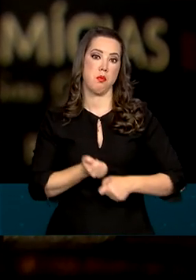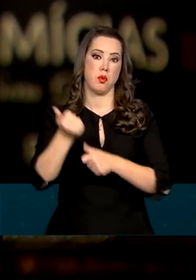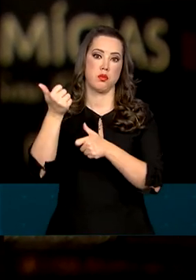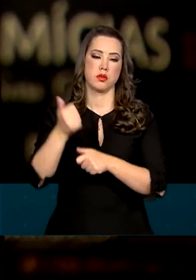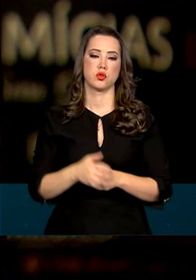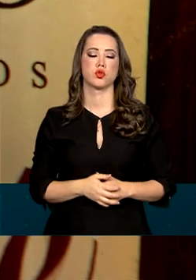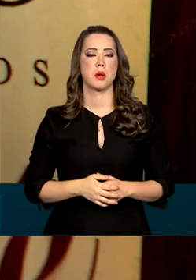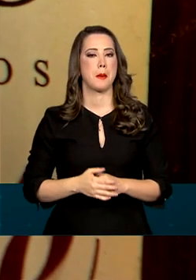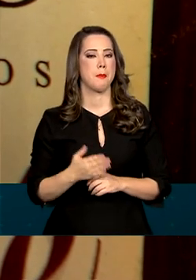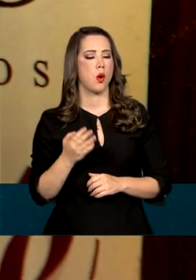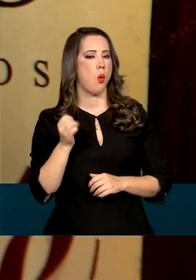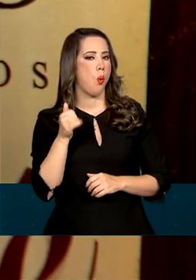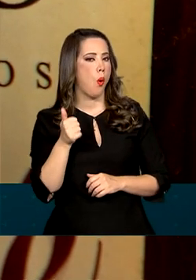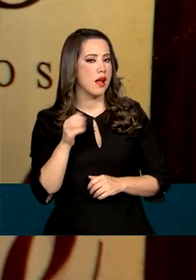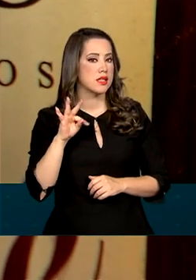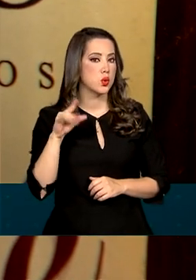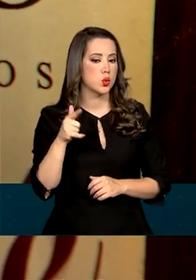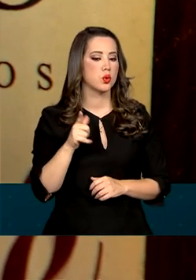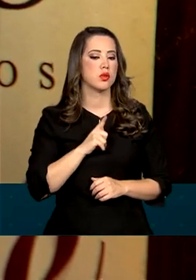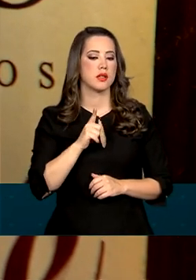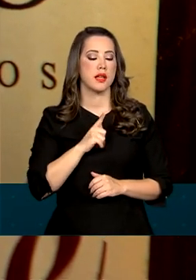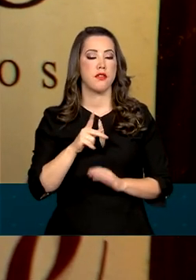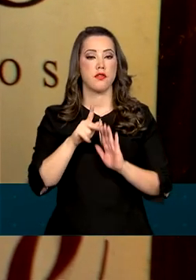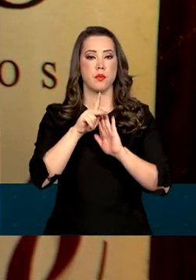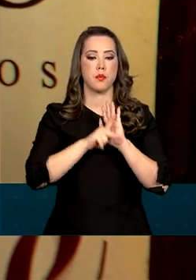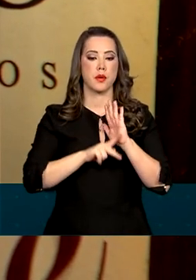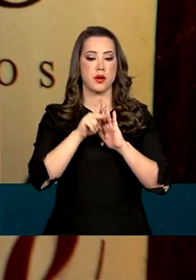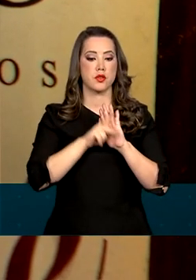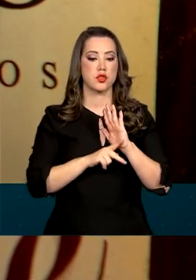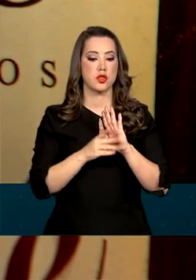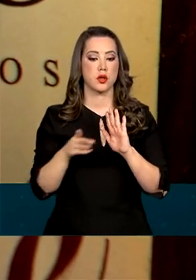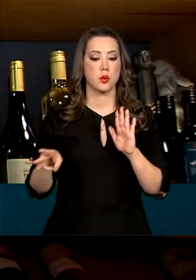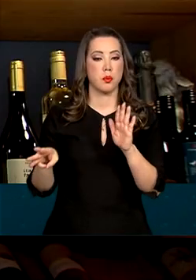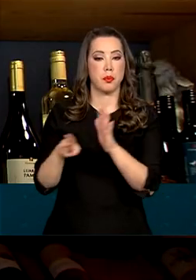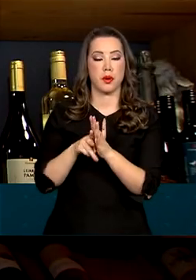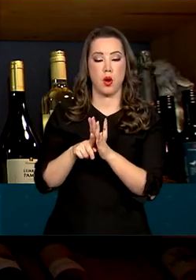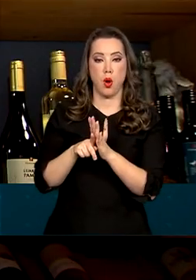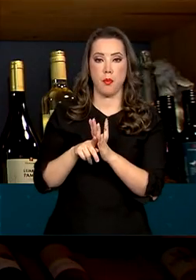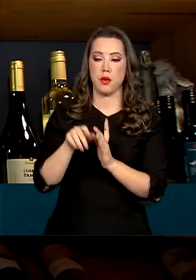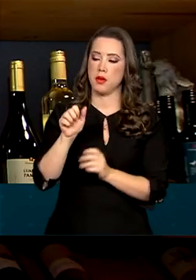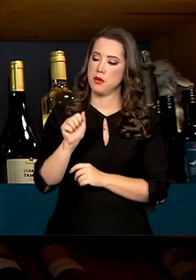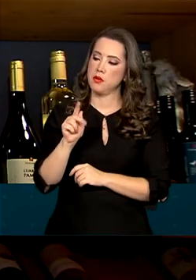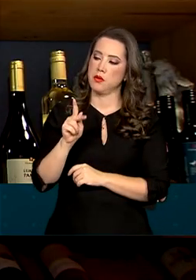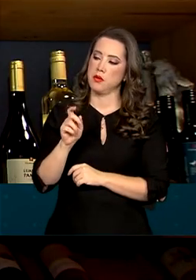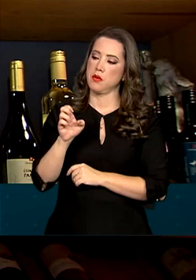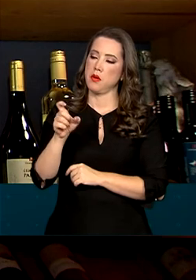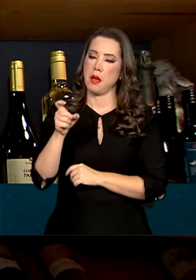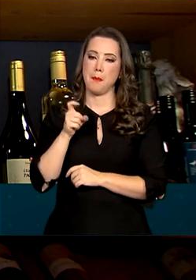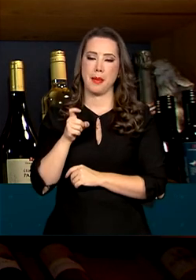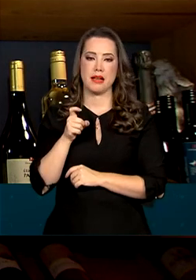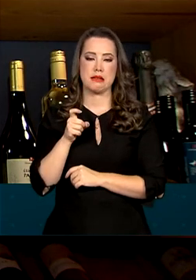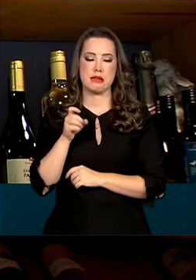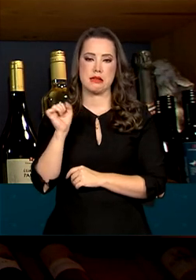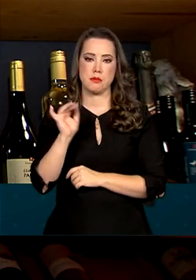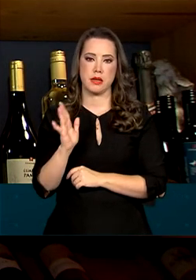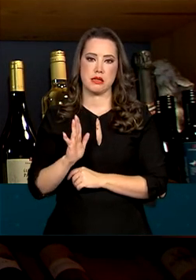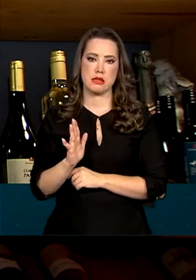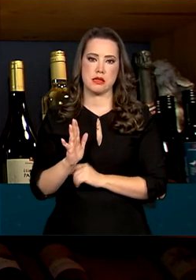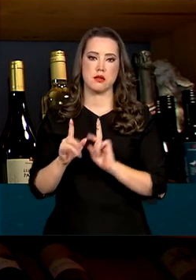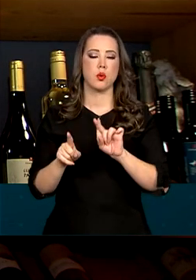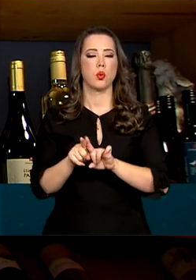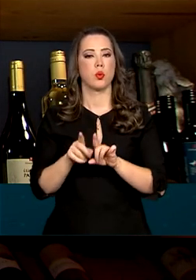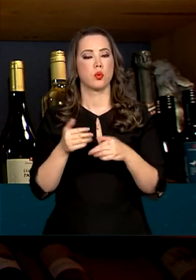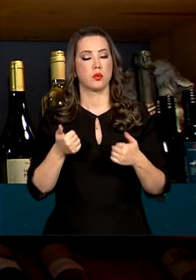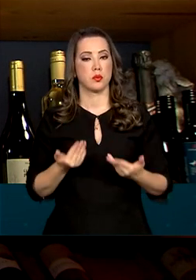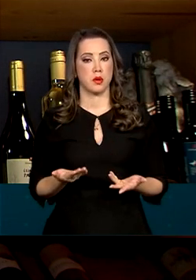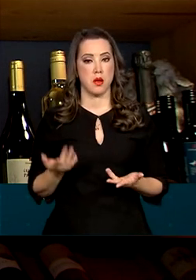Brasil nesse ano recebeu o apoio do projeto wines of Brazil da agência Brasileira de promoção de exportações e